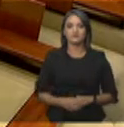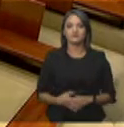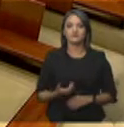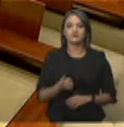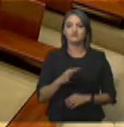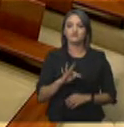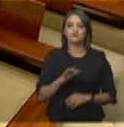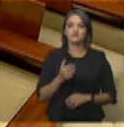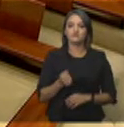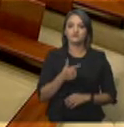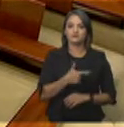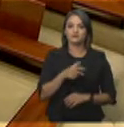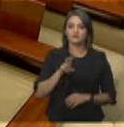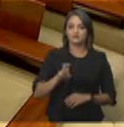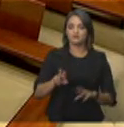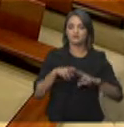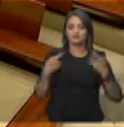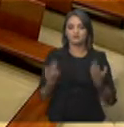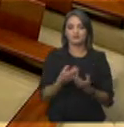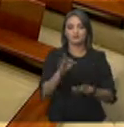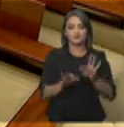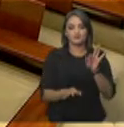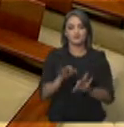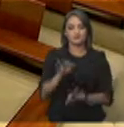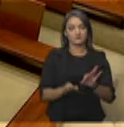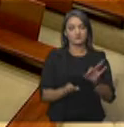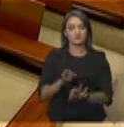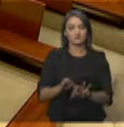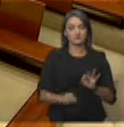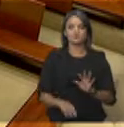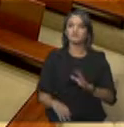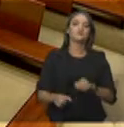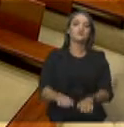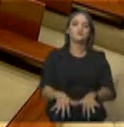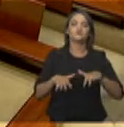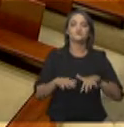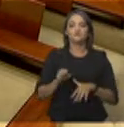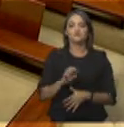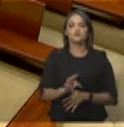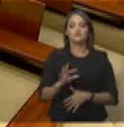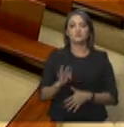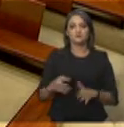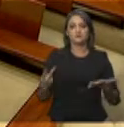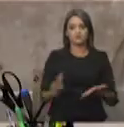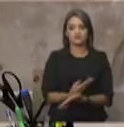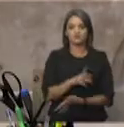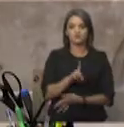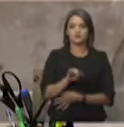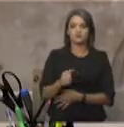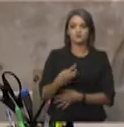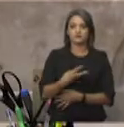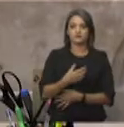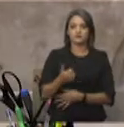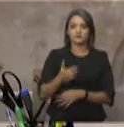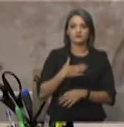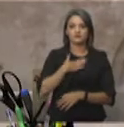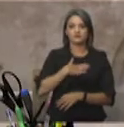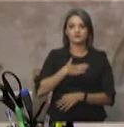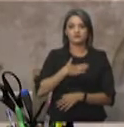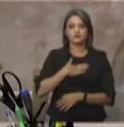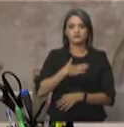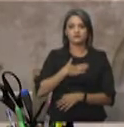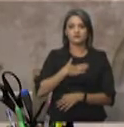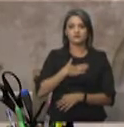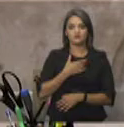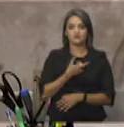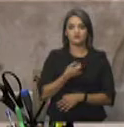da 25ª Sessão Ordinária do Plenário do Supremo Tribunal Federal, realizada em 31 de agosto de 2022.